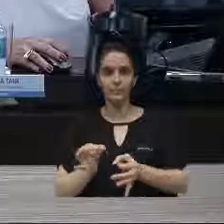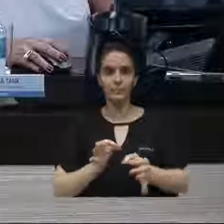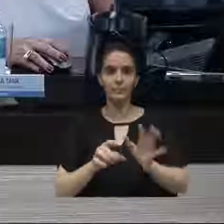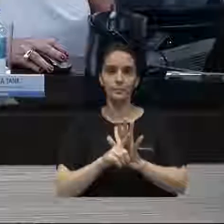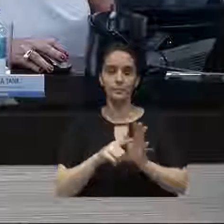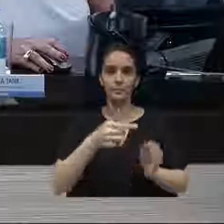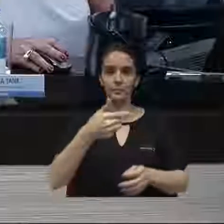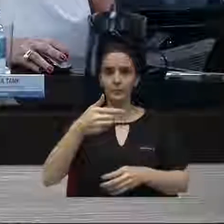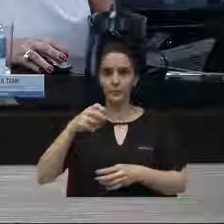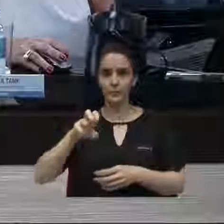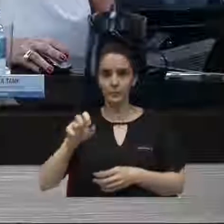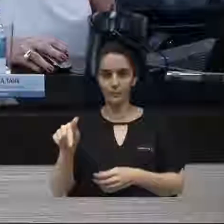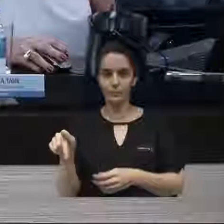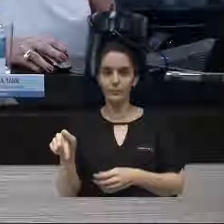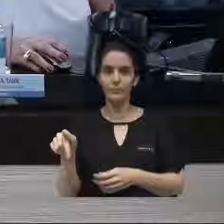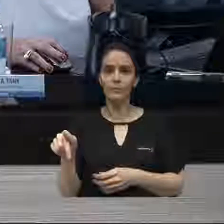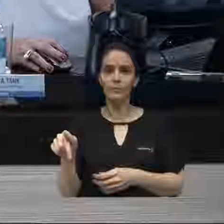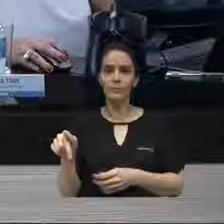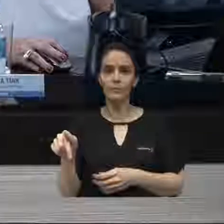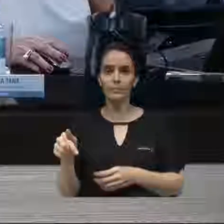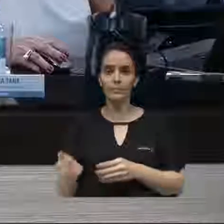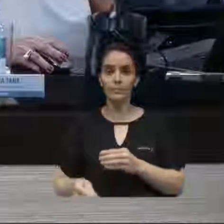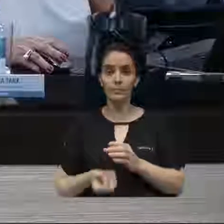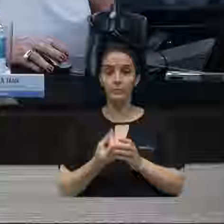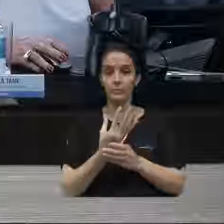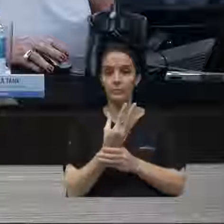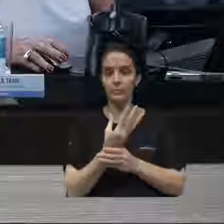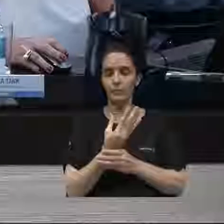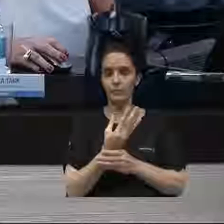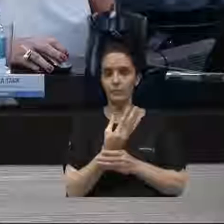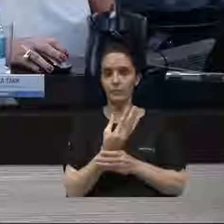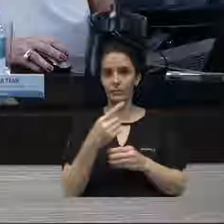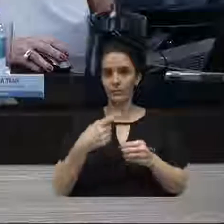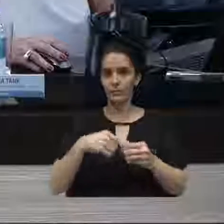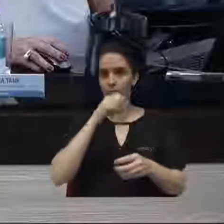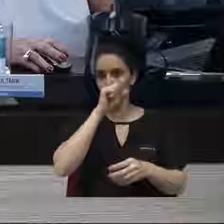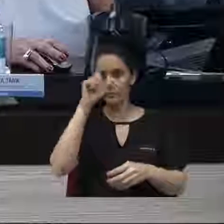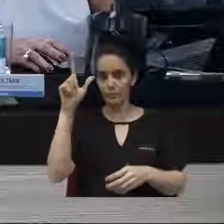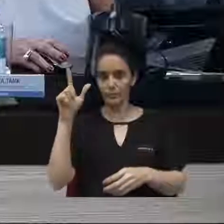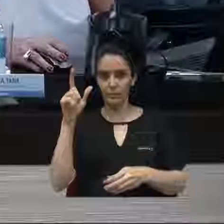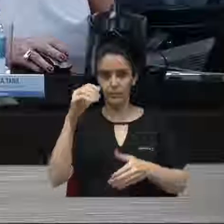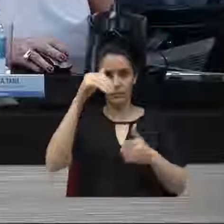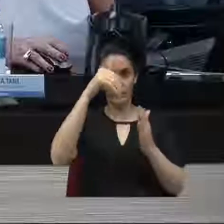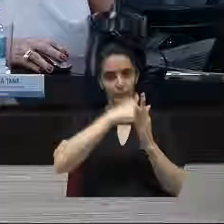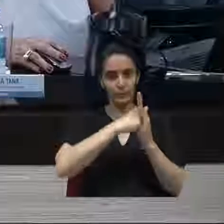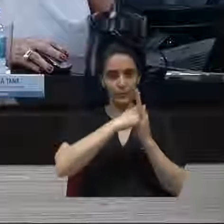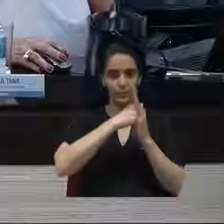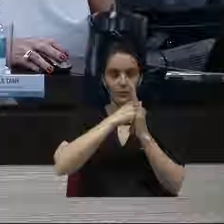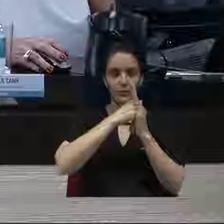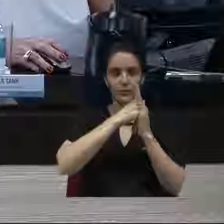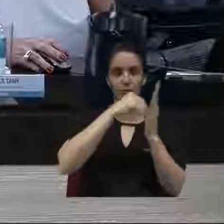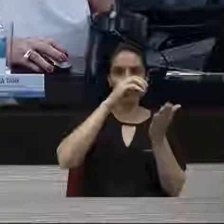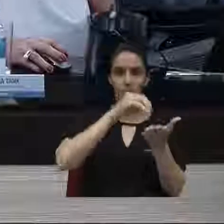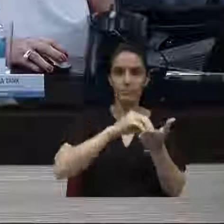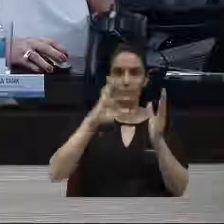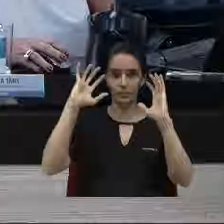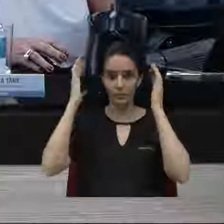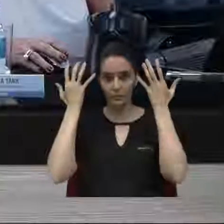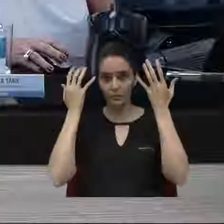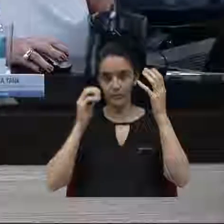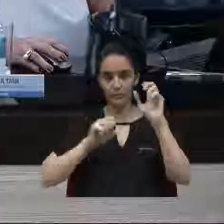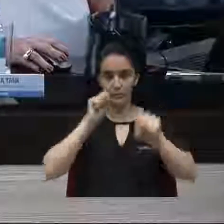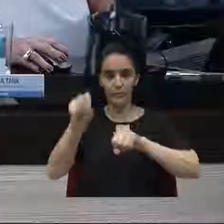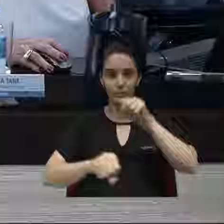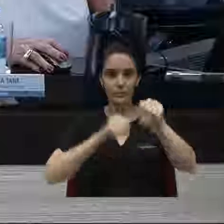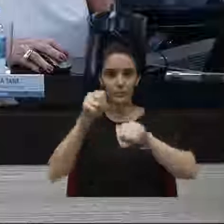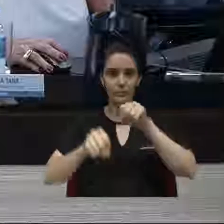Lei 257 institui no âmbito do município de Limeira e inclui no calendário de eventos do município o evento Pedala